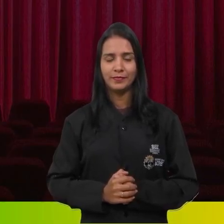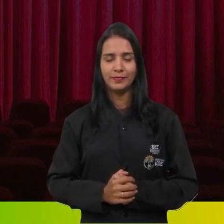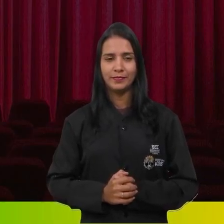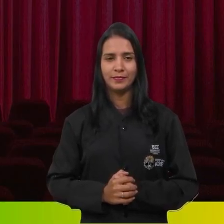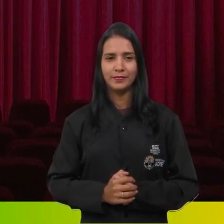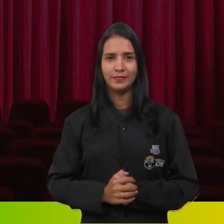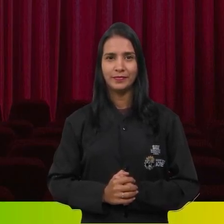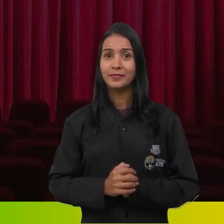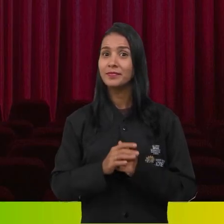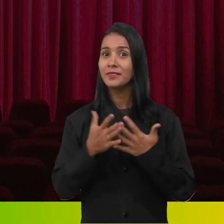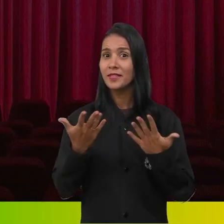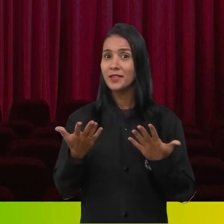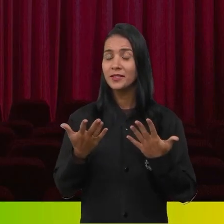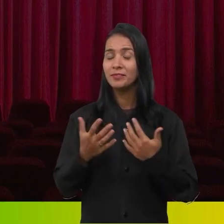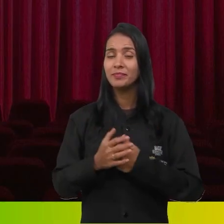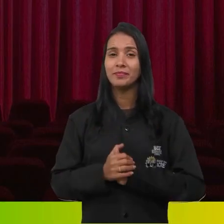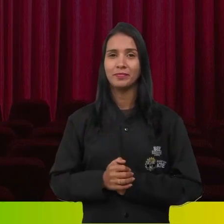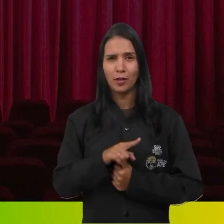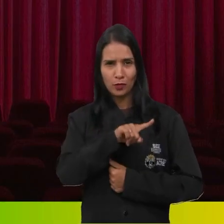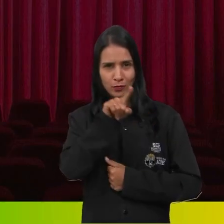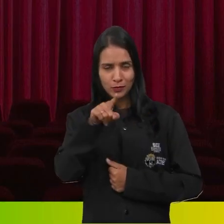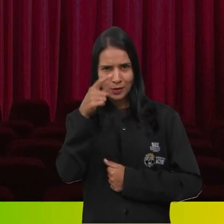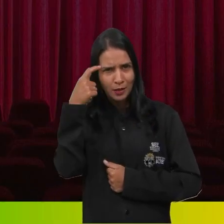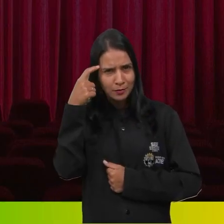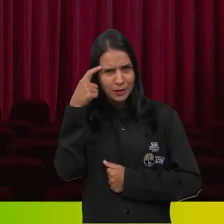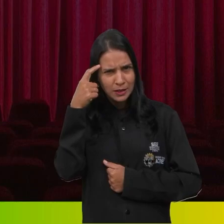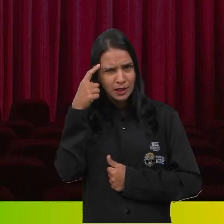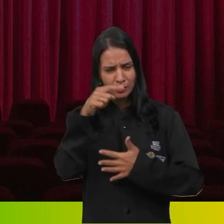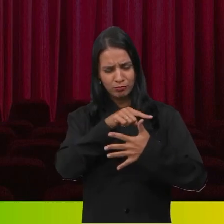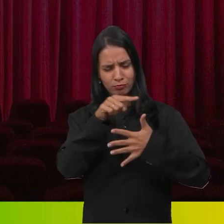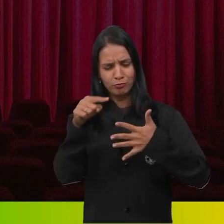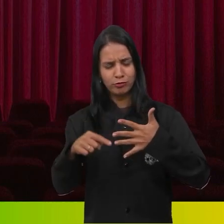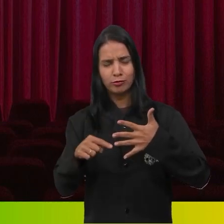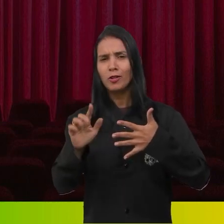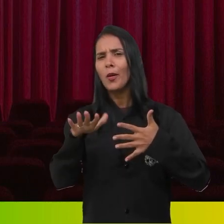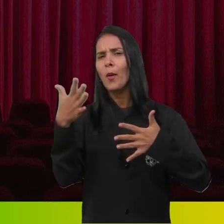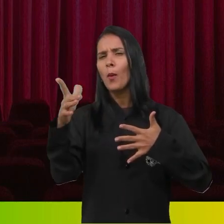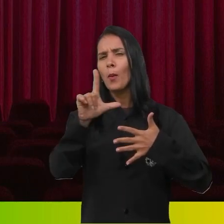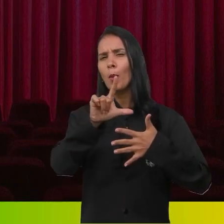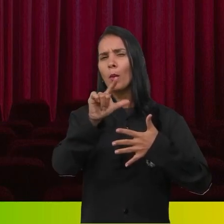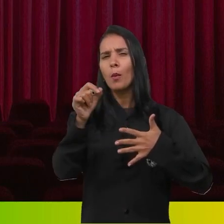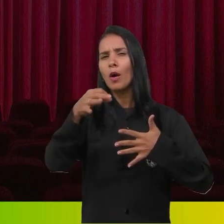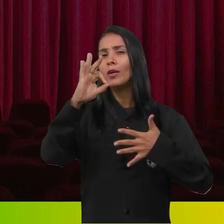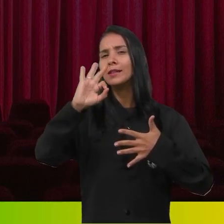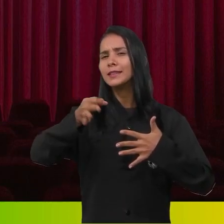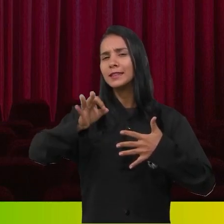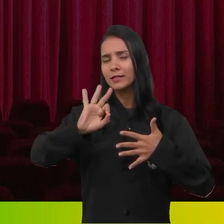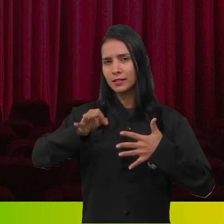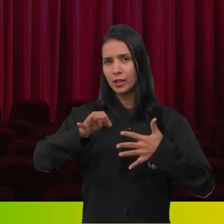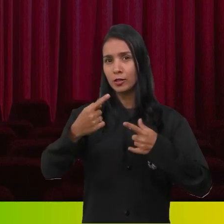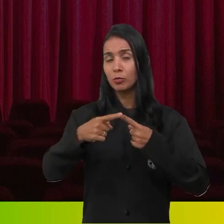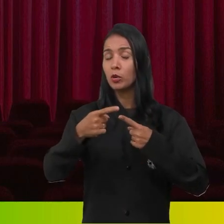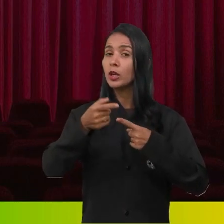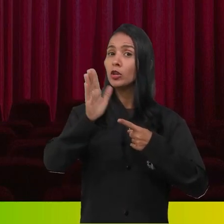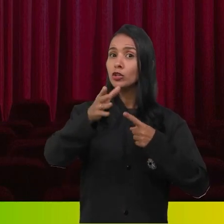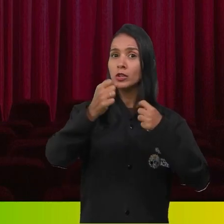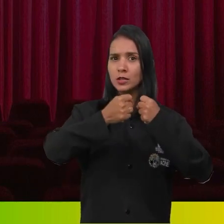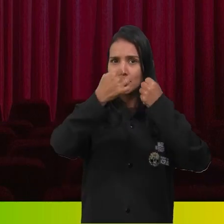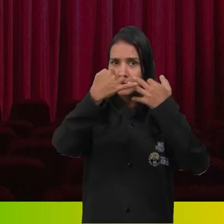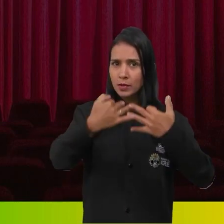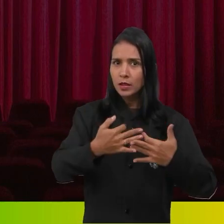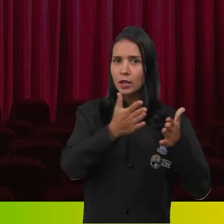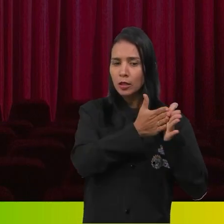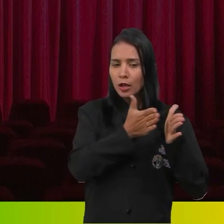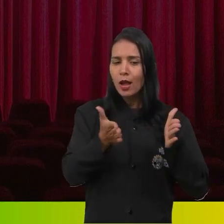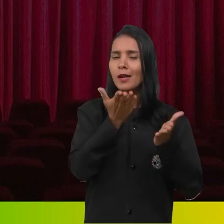Qual alternativa a gente pode considerar aqui como a correta, baseando no que a gente falou sobre o